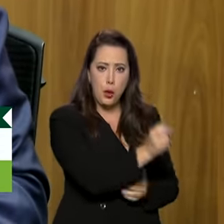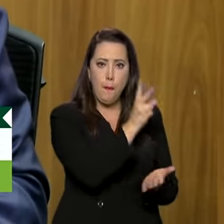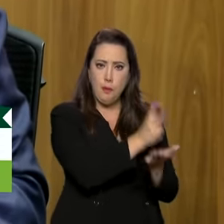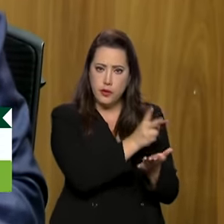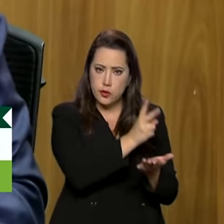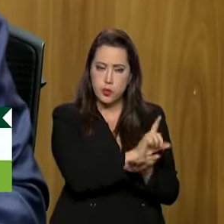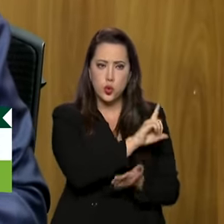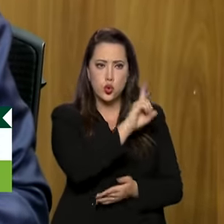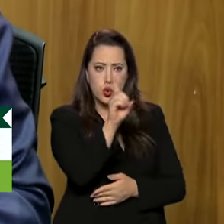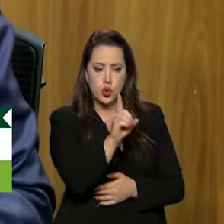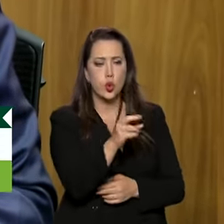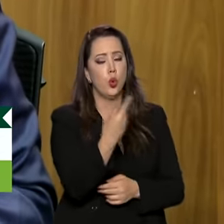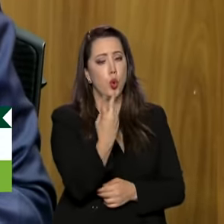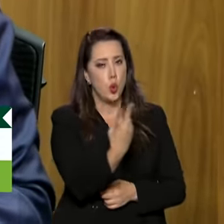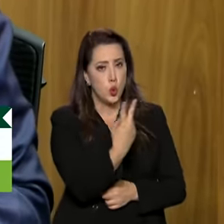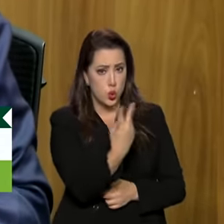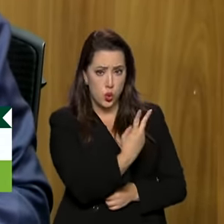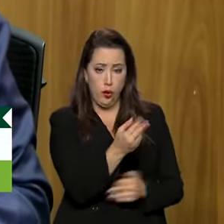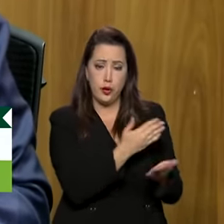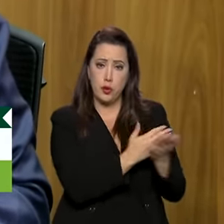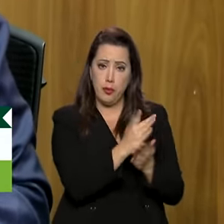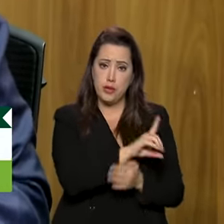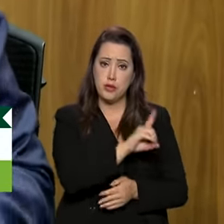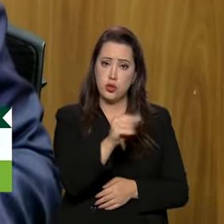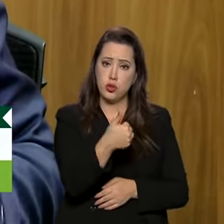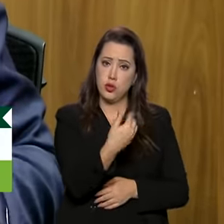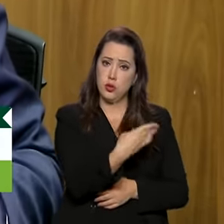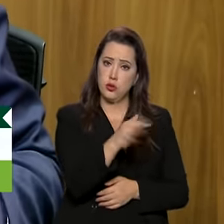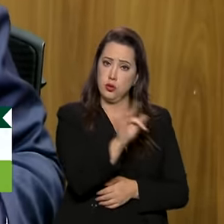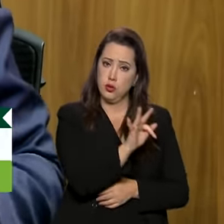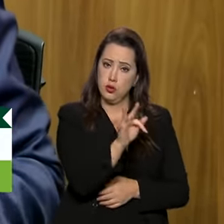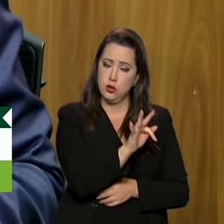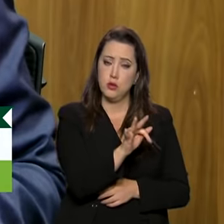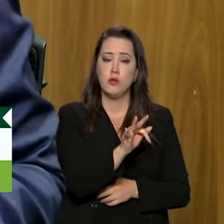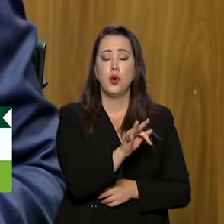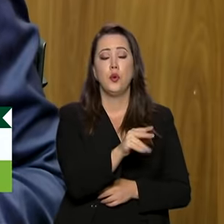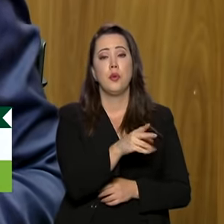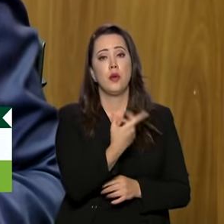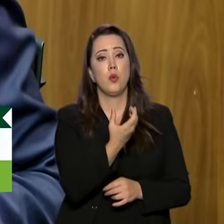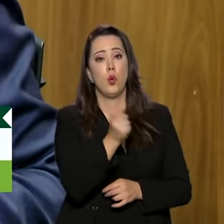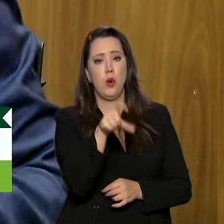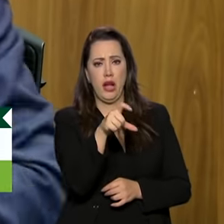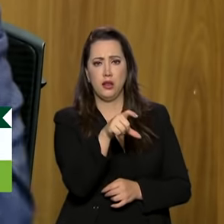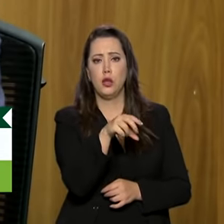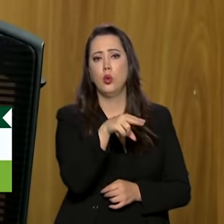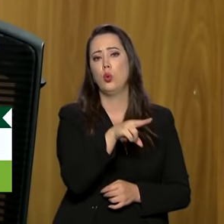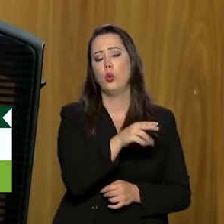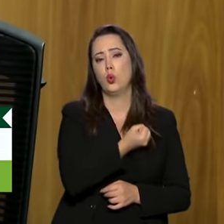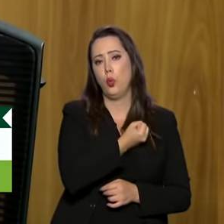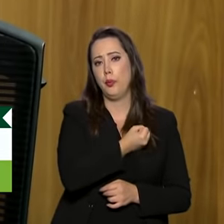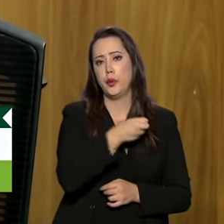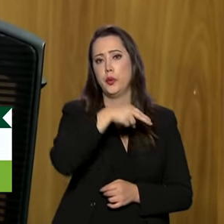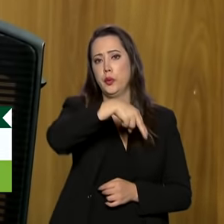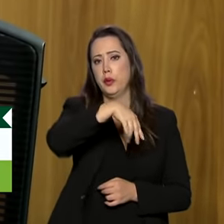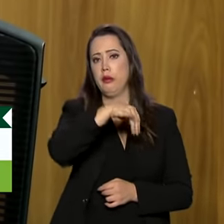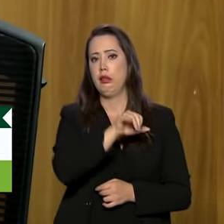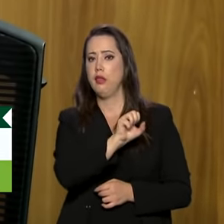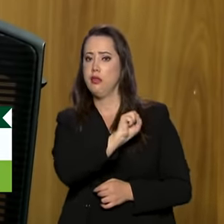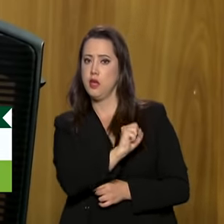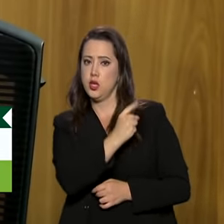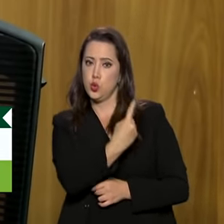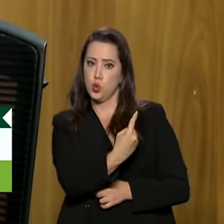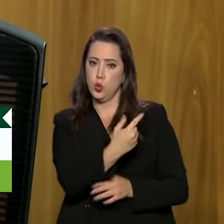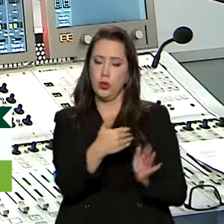começando os dois no dia Quatorze de Fevereiro para o Nis 1 e terminando no último dia útil do mês de fevereiro